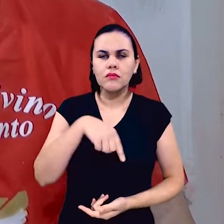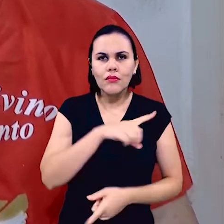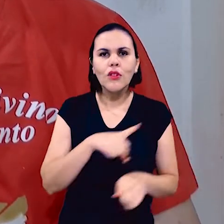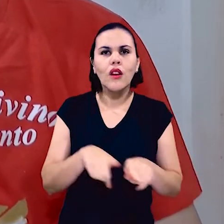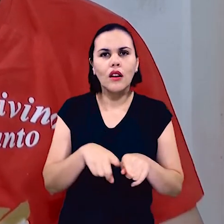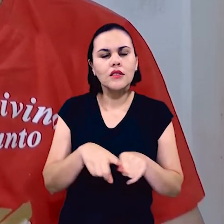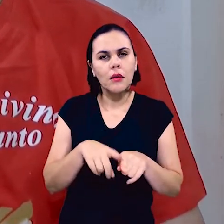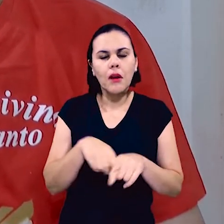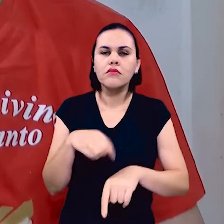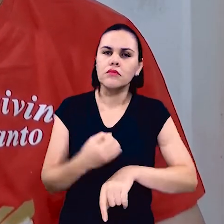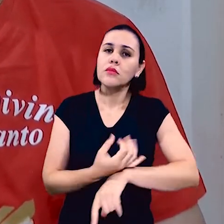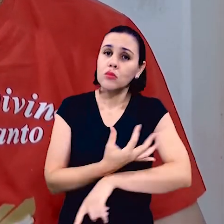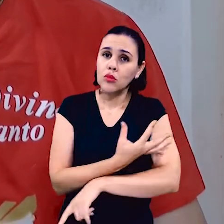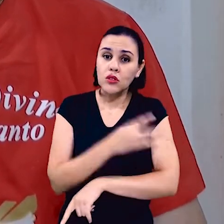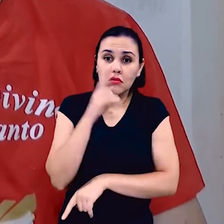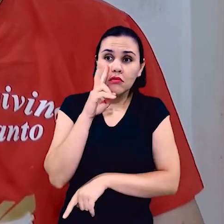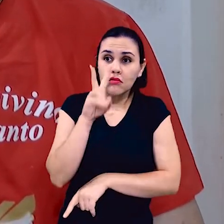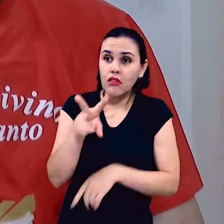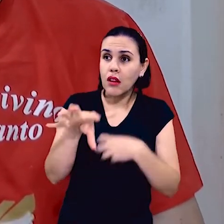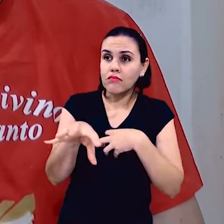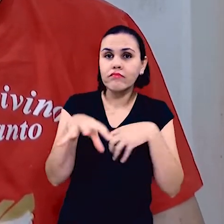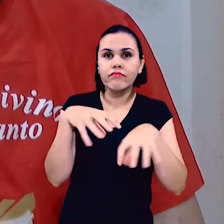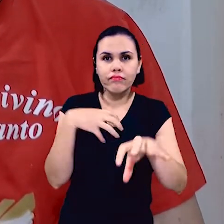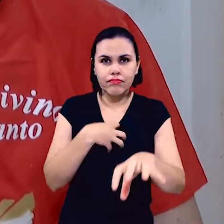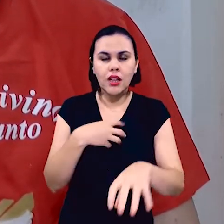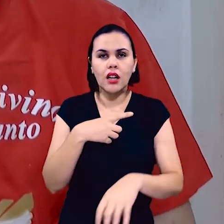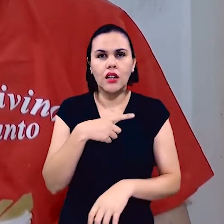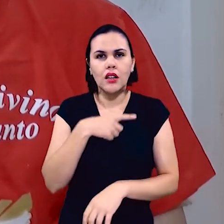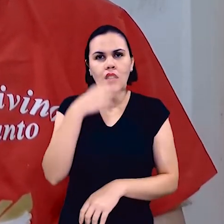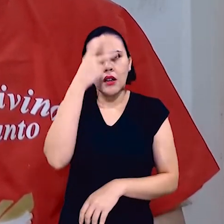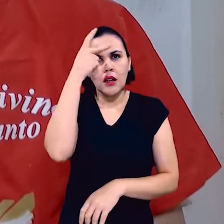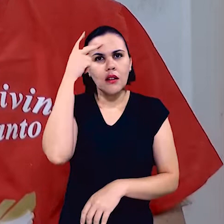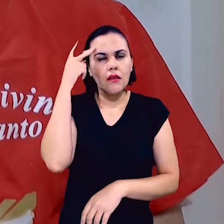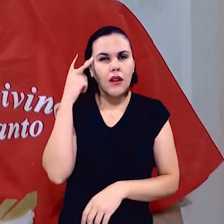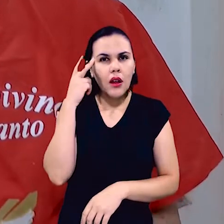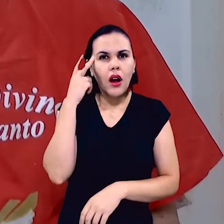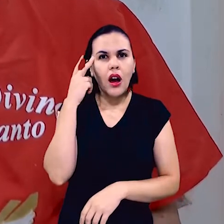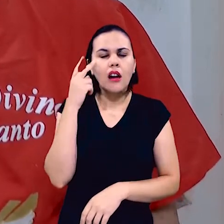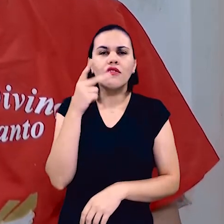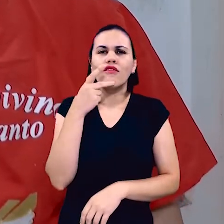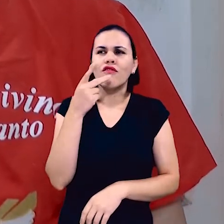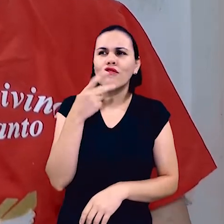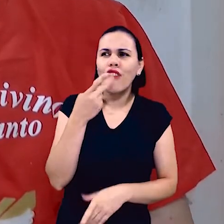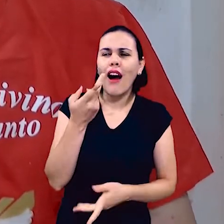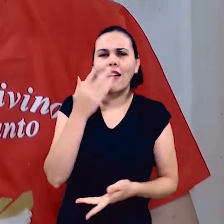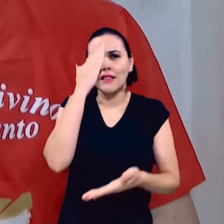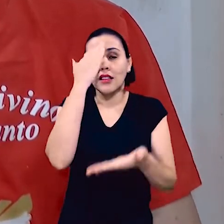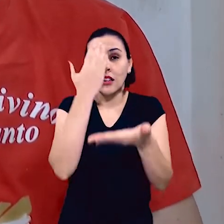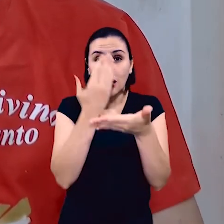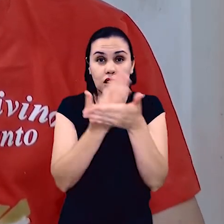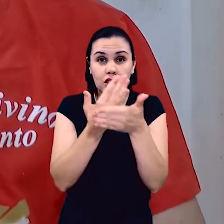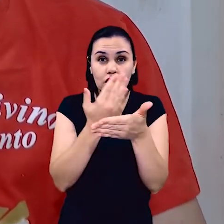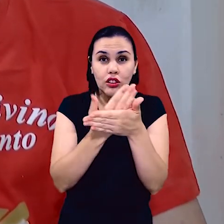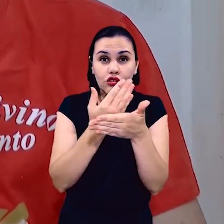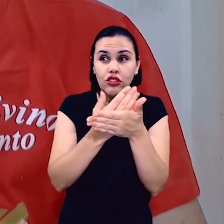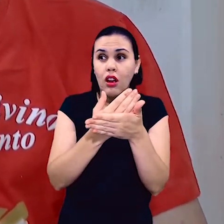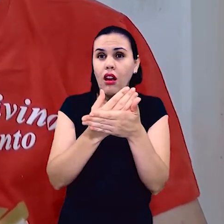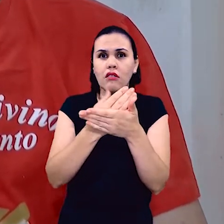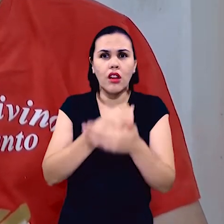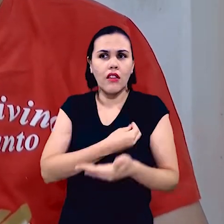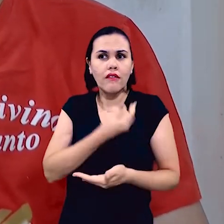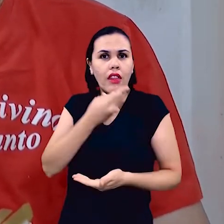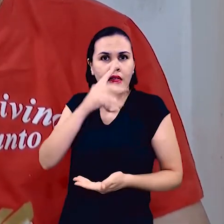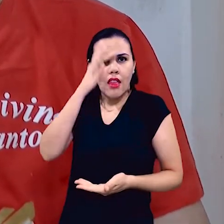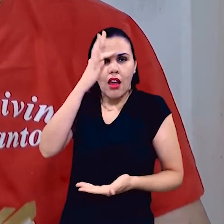né? Então a gente também fica emocionado com aquilo. Tinha pessoa que já tinha recebido